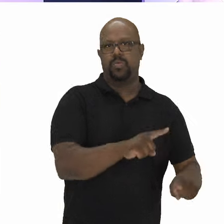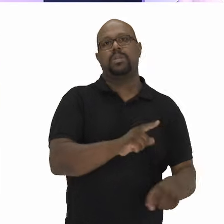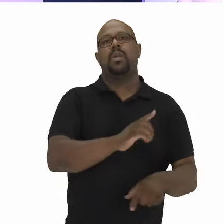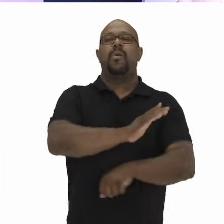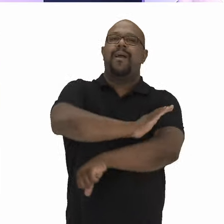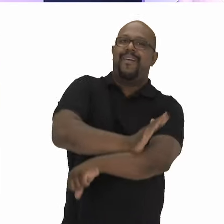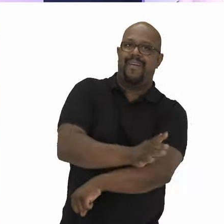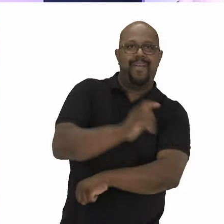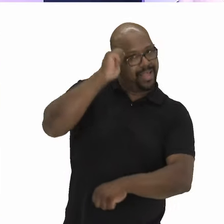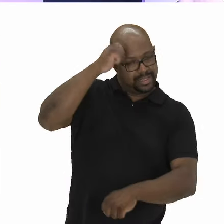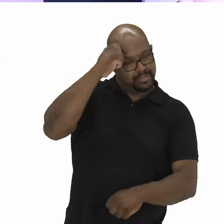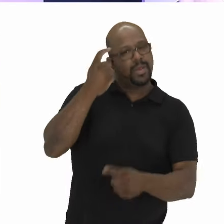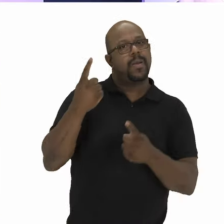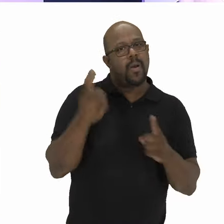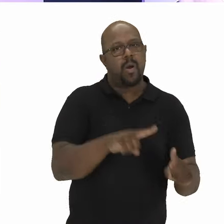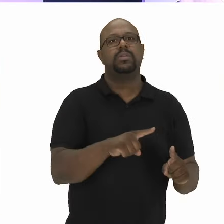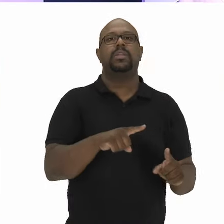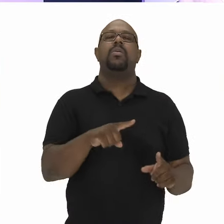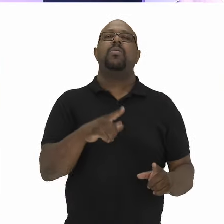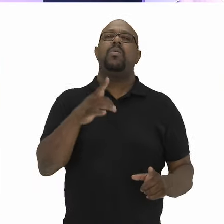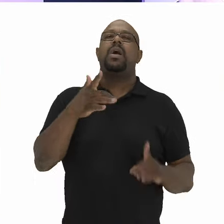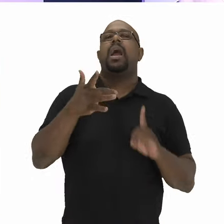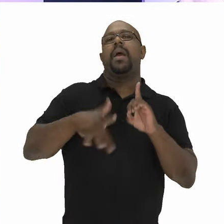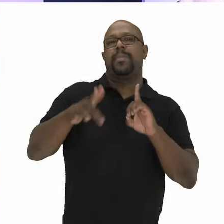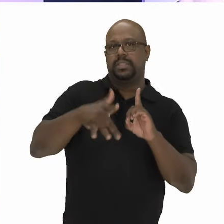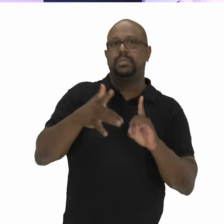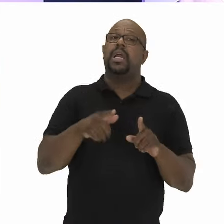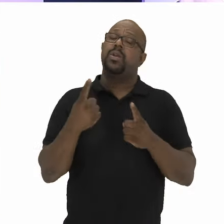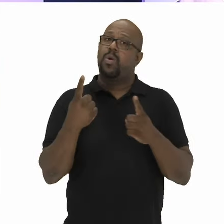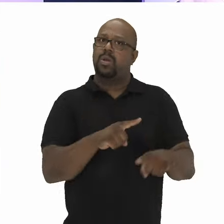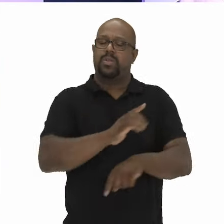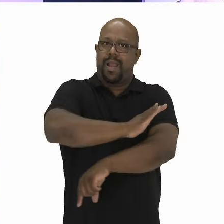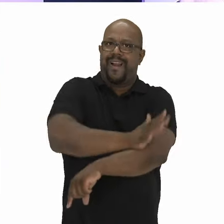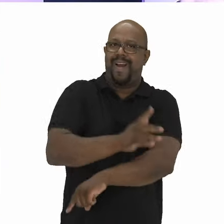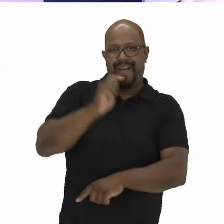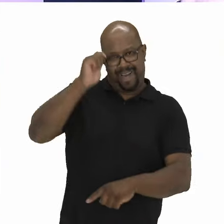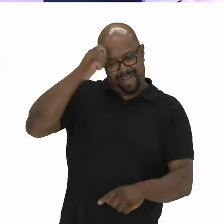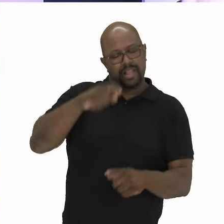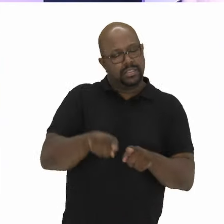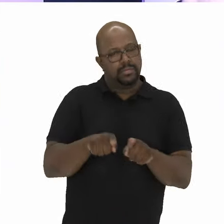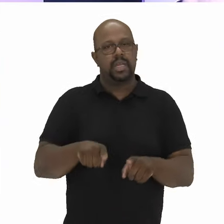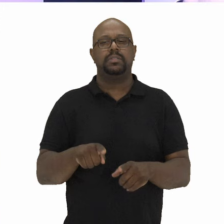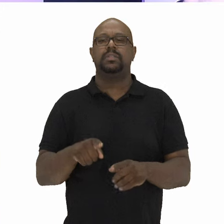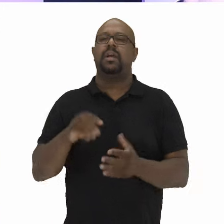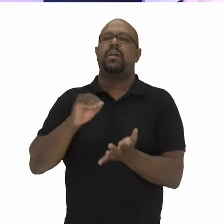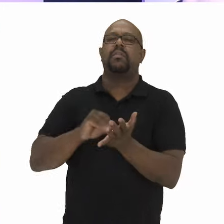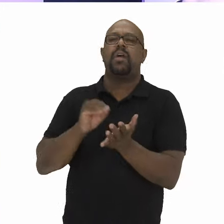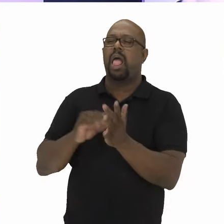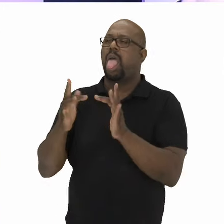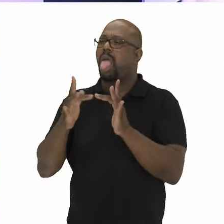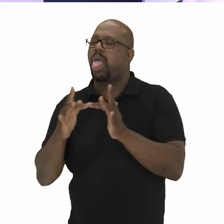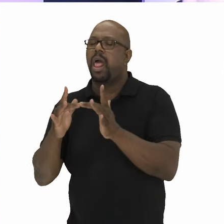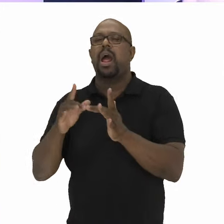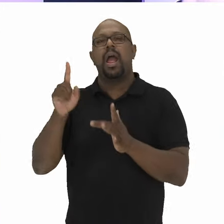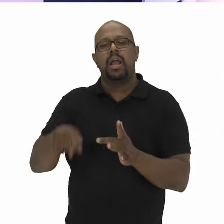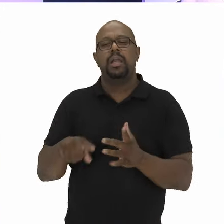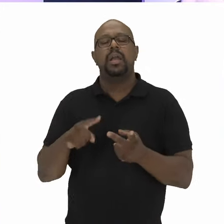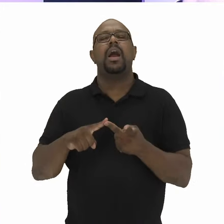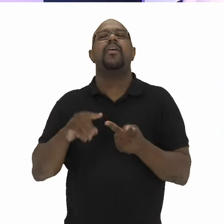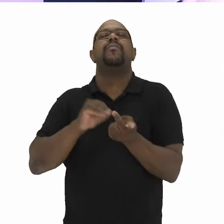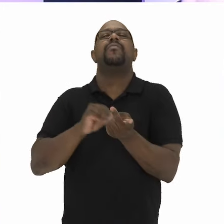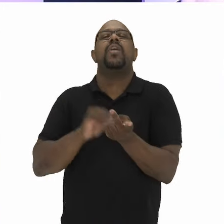contra o racismo e contra o capacitismo naturalmente mas contra o racismo também então a baixa conectividade se